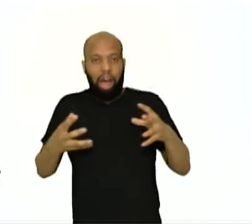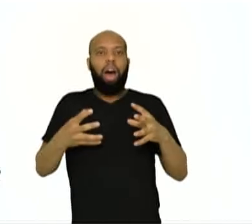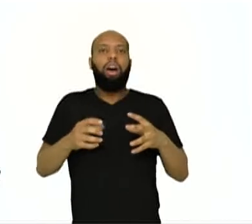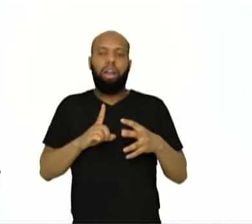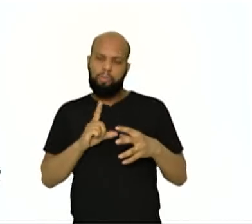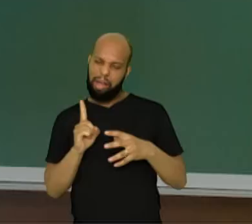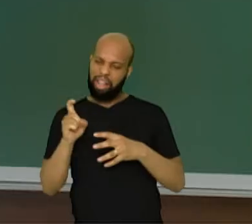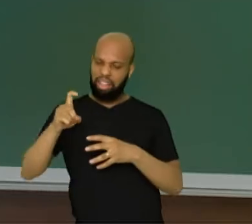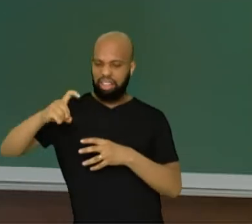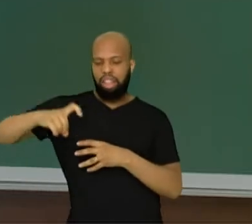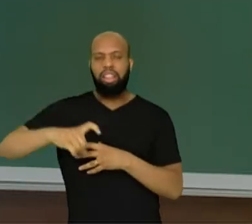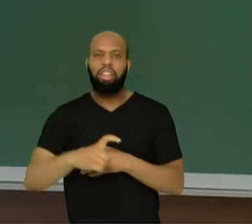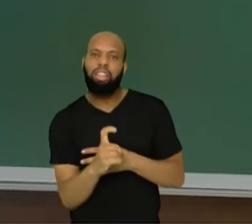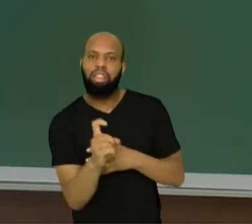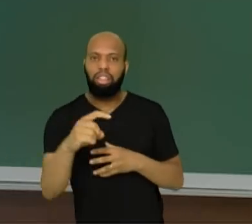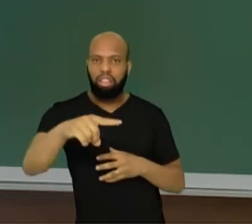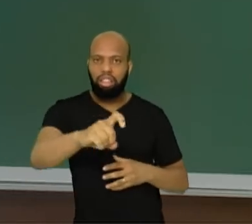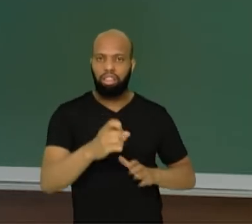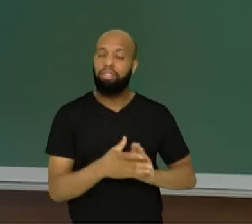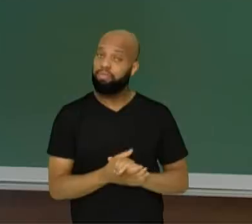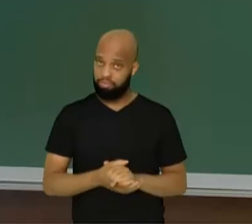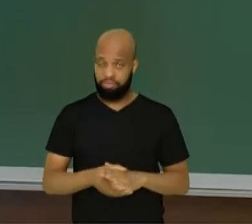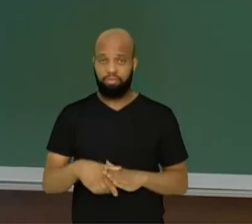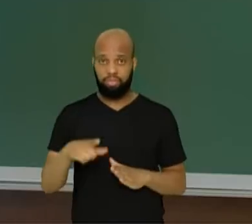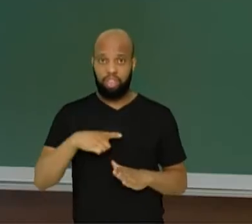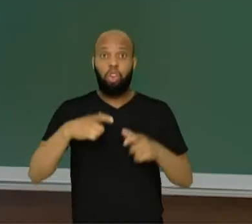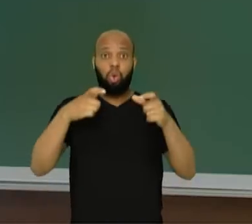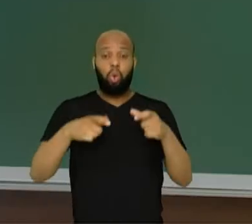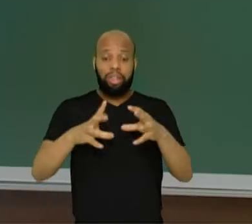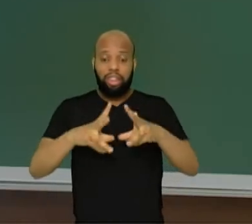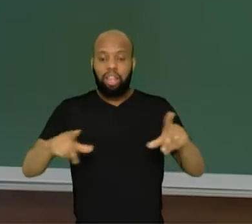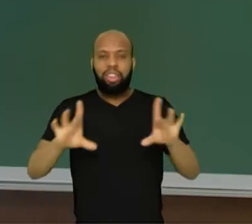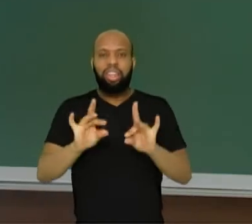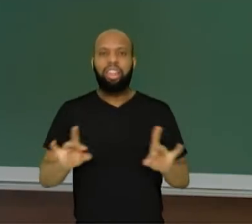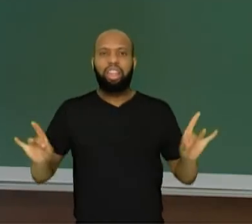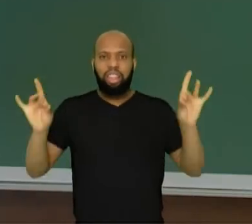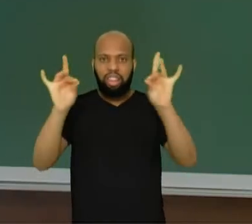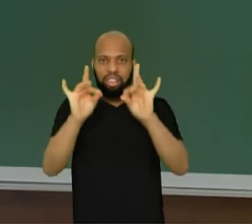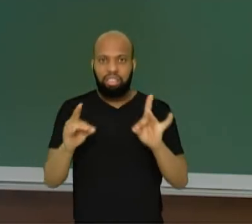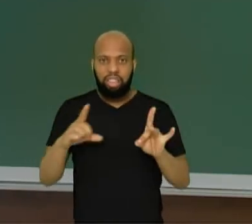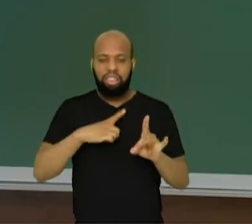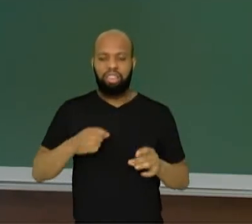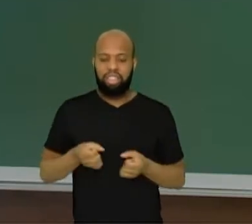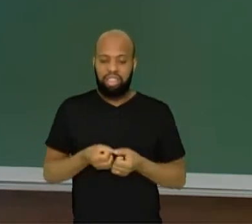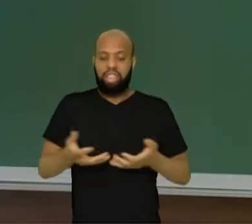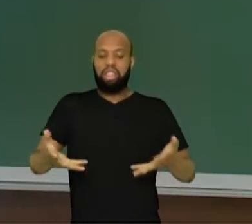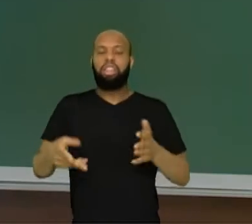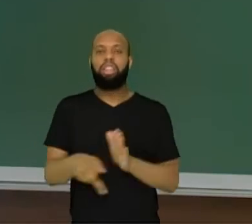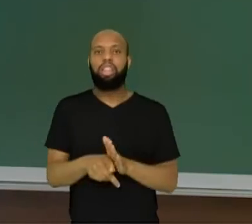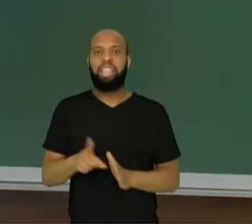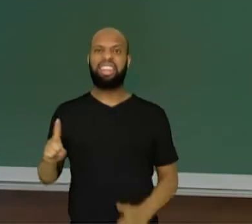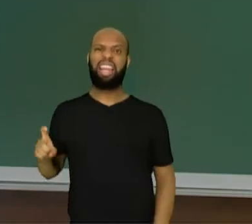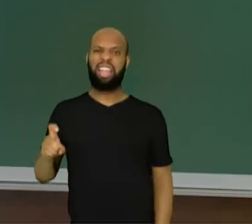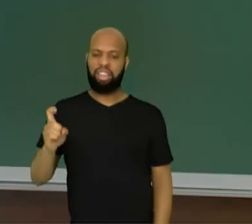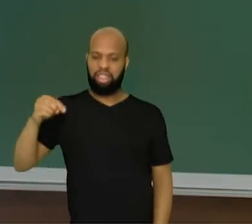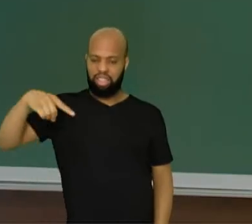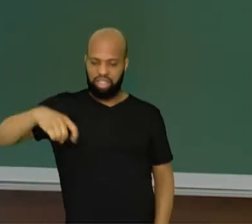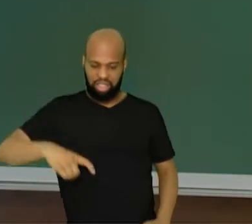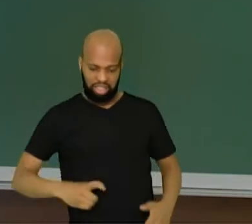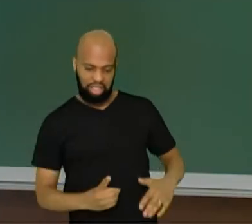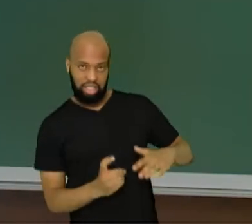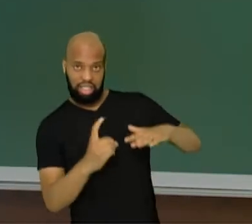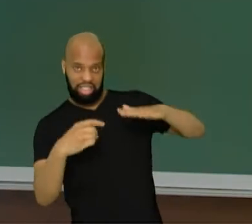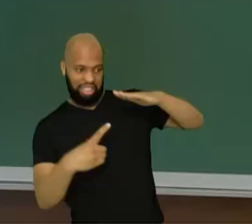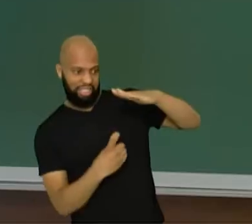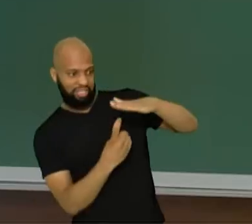um processo, eles abrem sobre a terra úmida e liberam algumas larvas que penetram